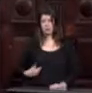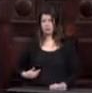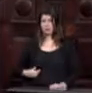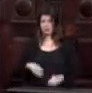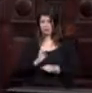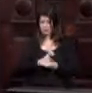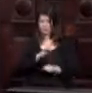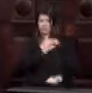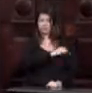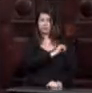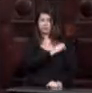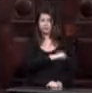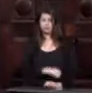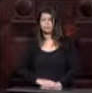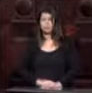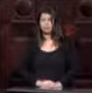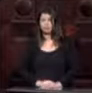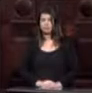Janeiro.